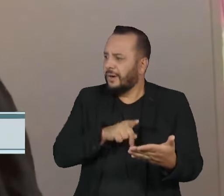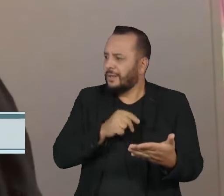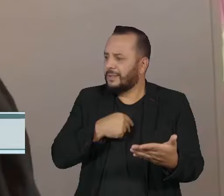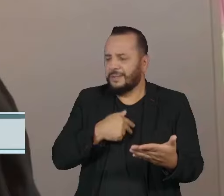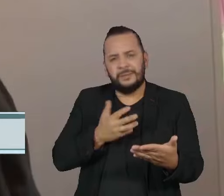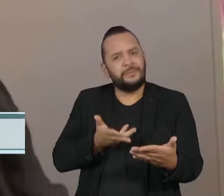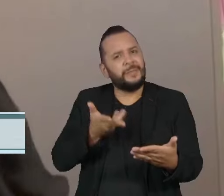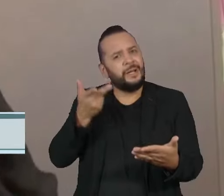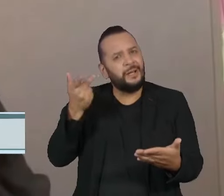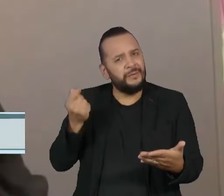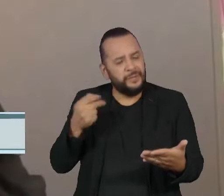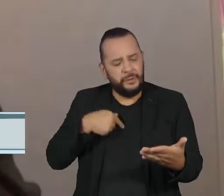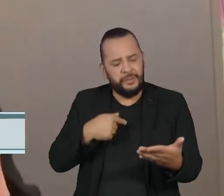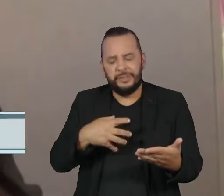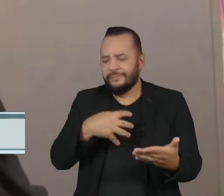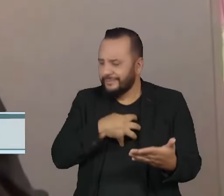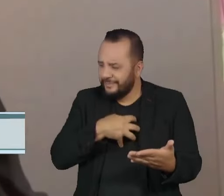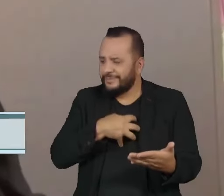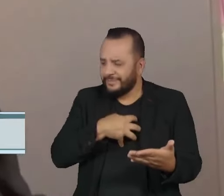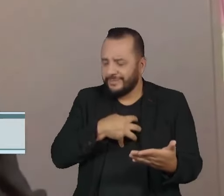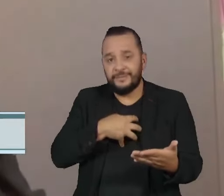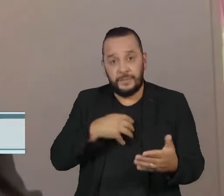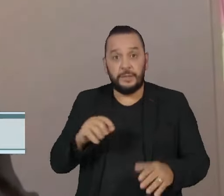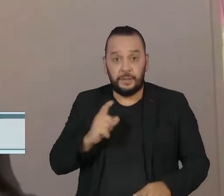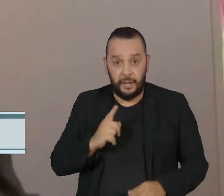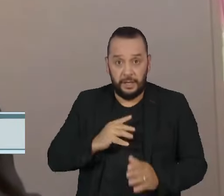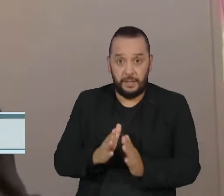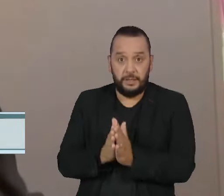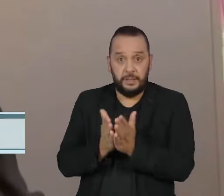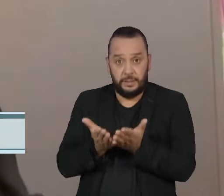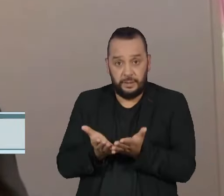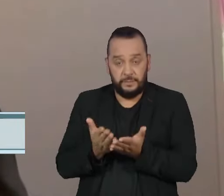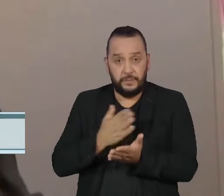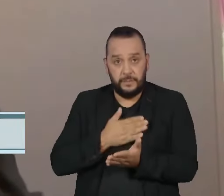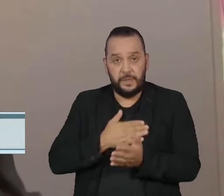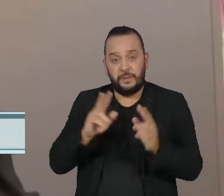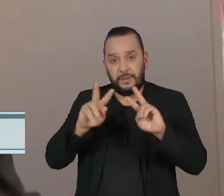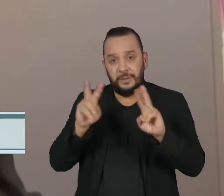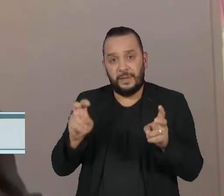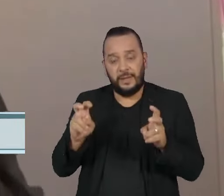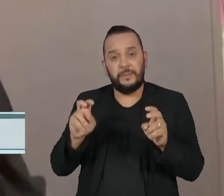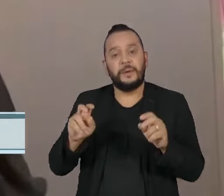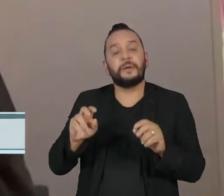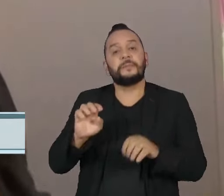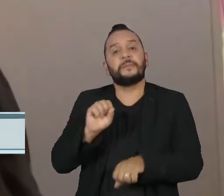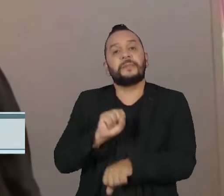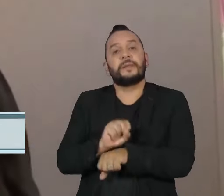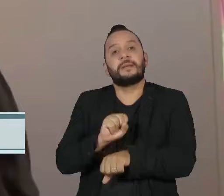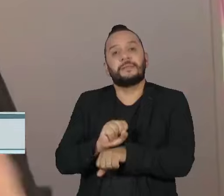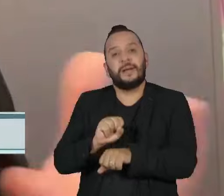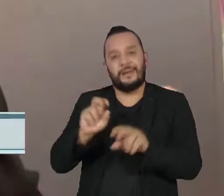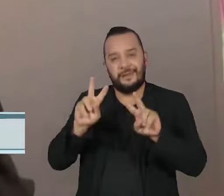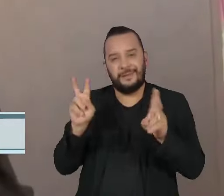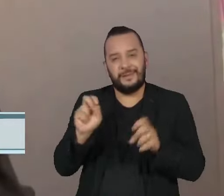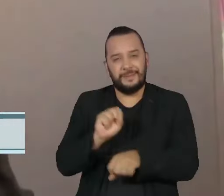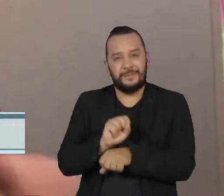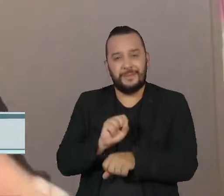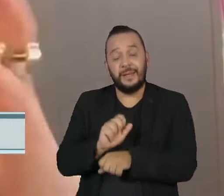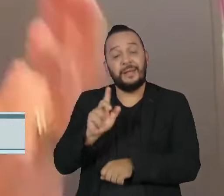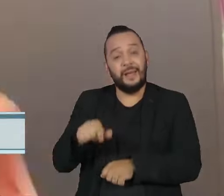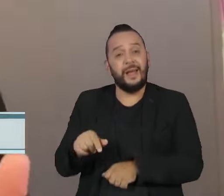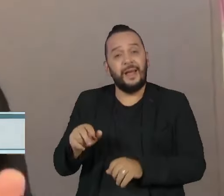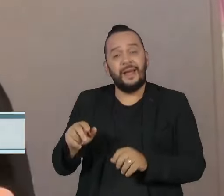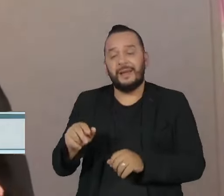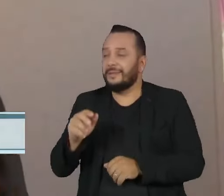livro maravilhoso Me Tocou Eu tenho um livro que eu publiquei que chama a espera e é um livro e que tem uma uma certa tristeza que faz parte da vida